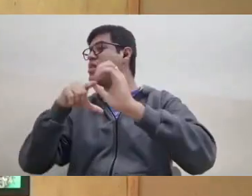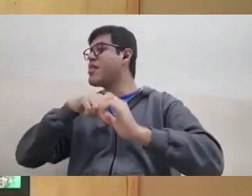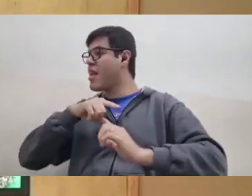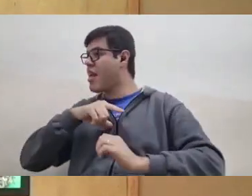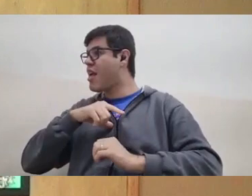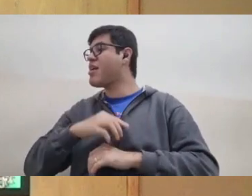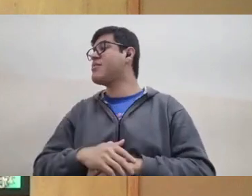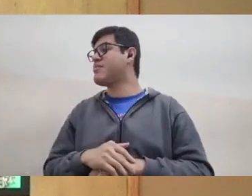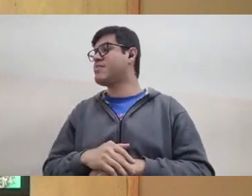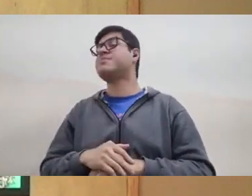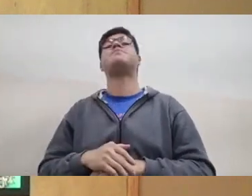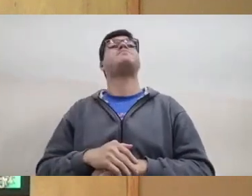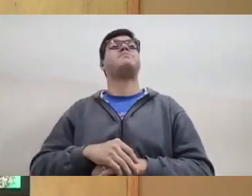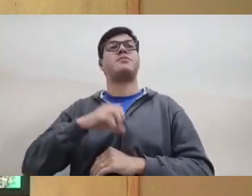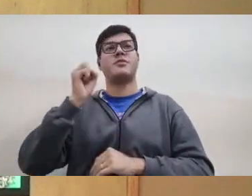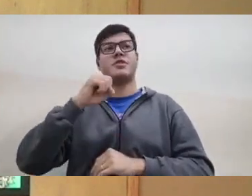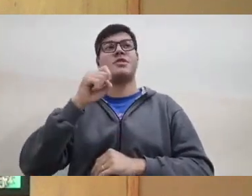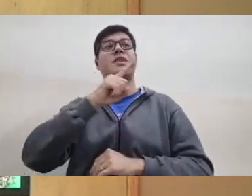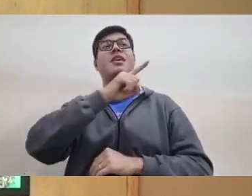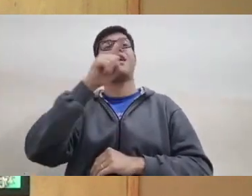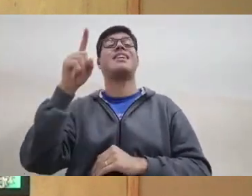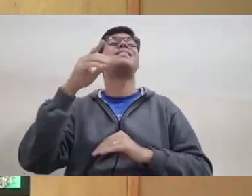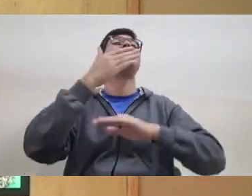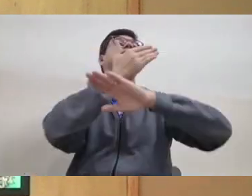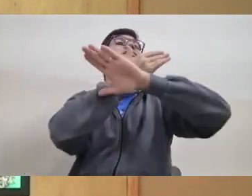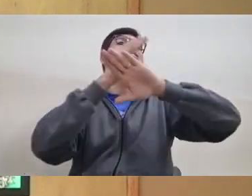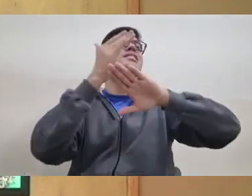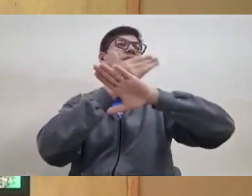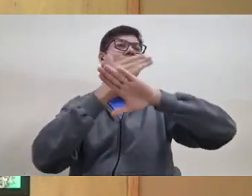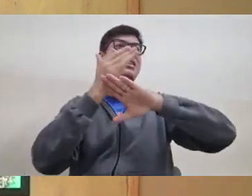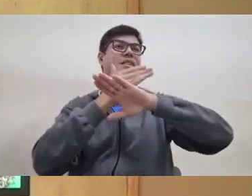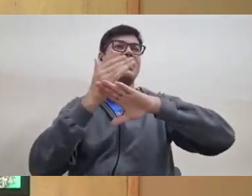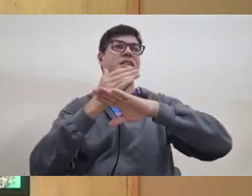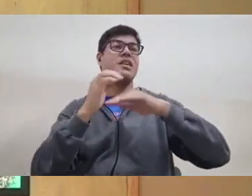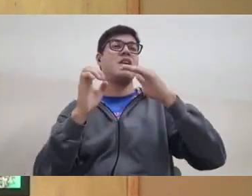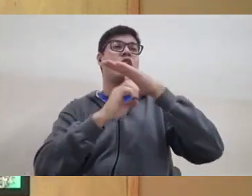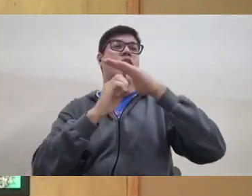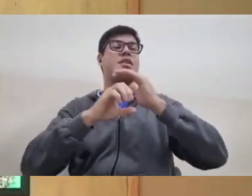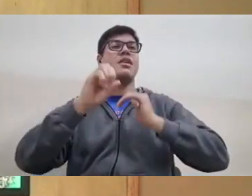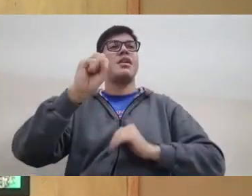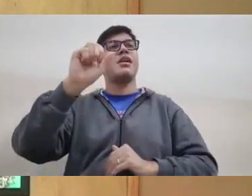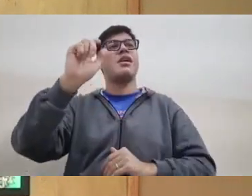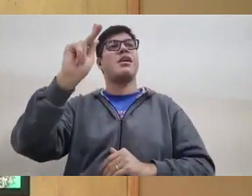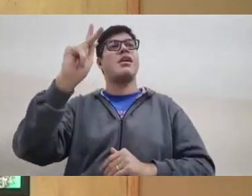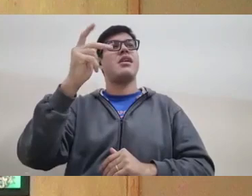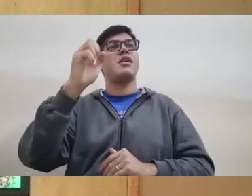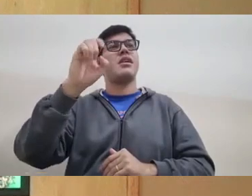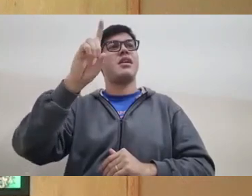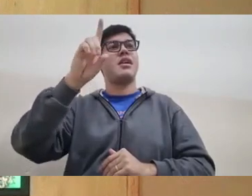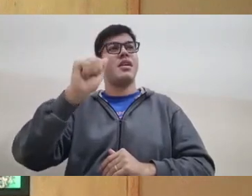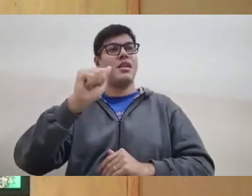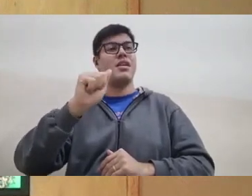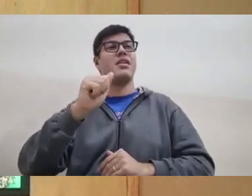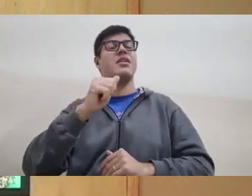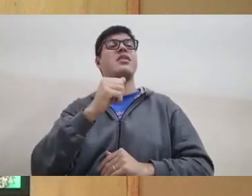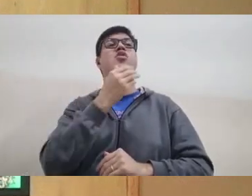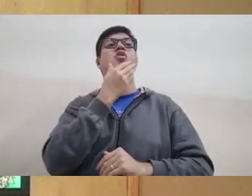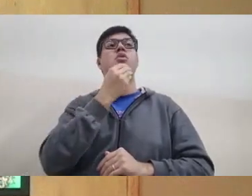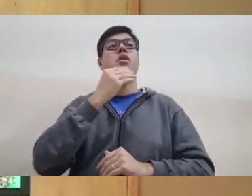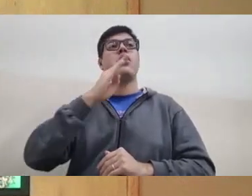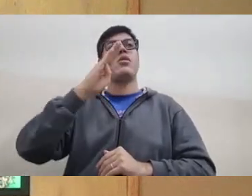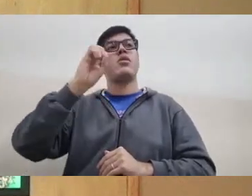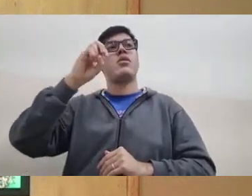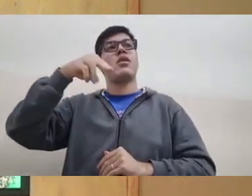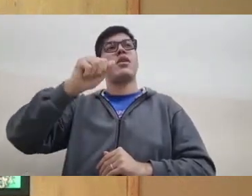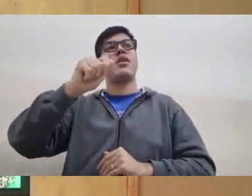treinados para isso porque a história da ida até hoje que ela existe o Bonato